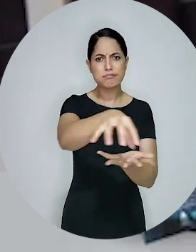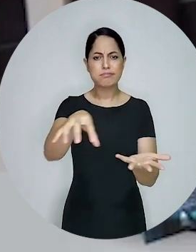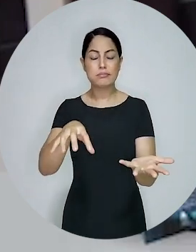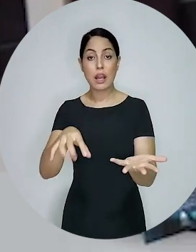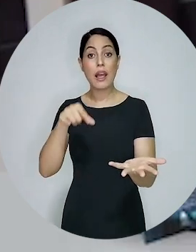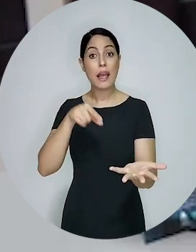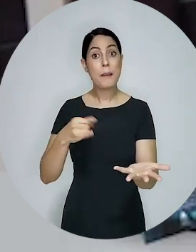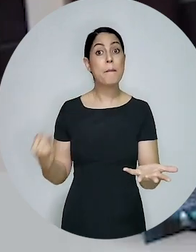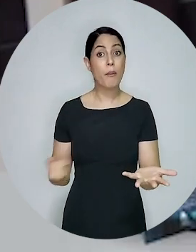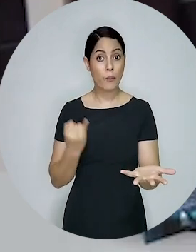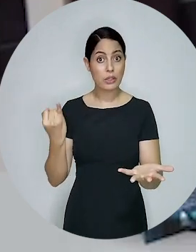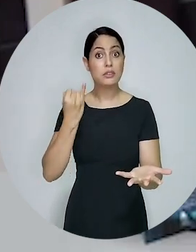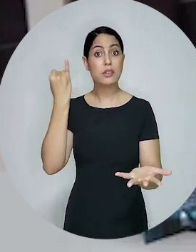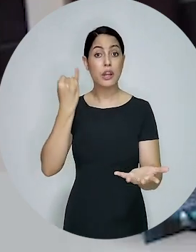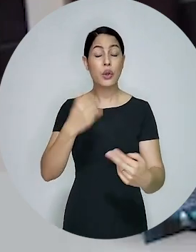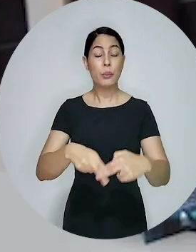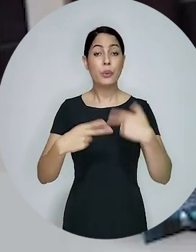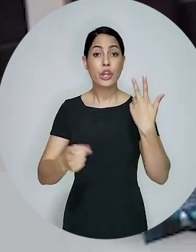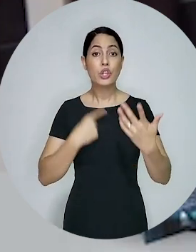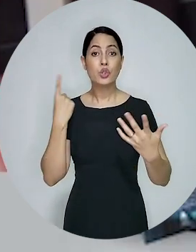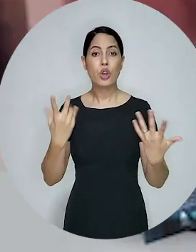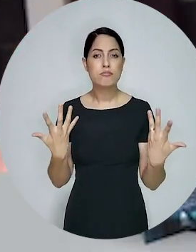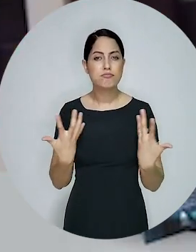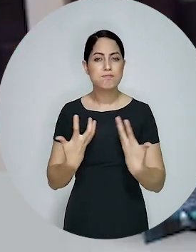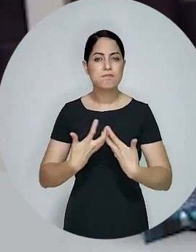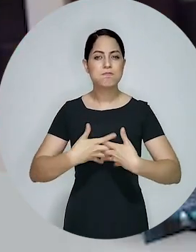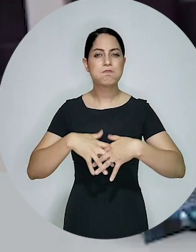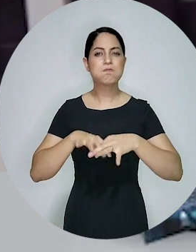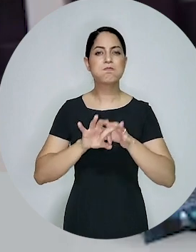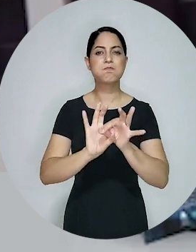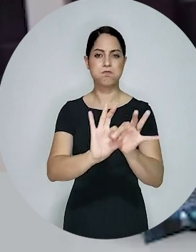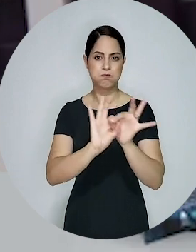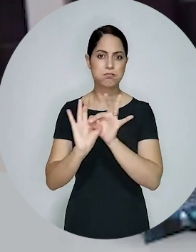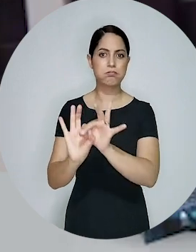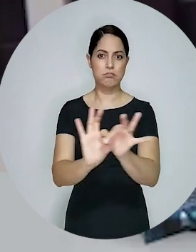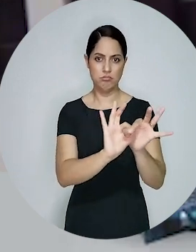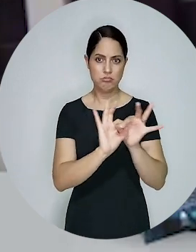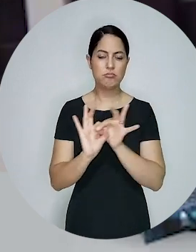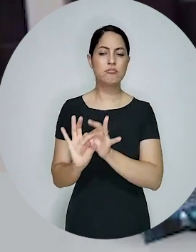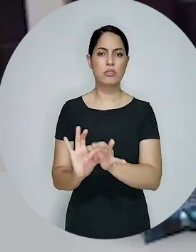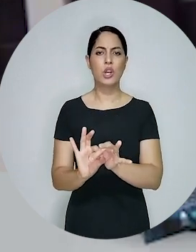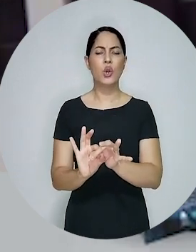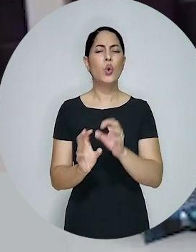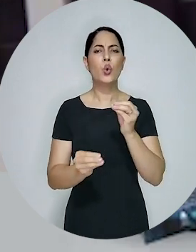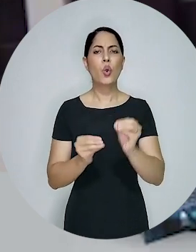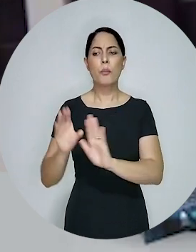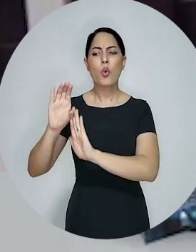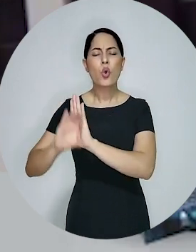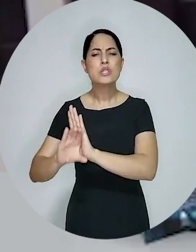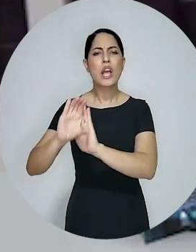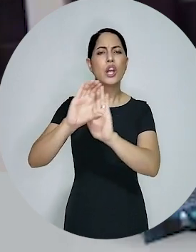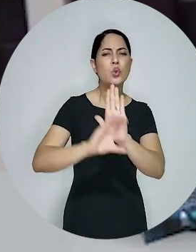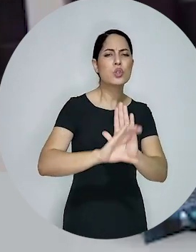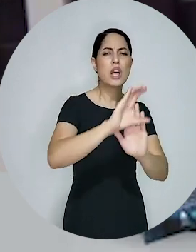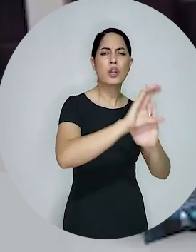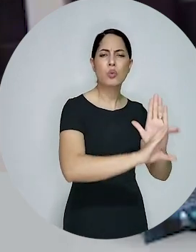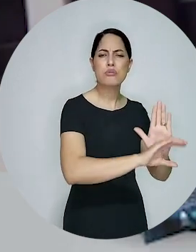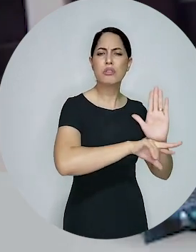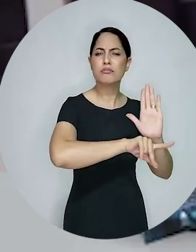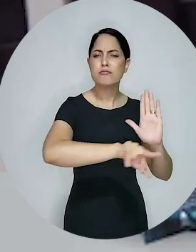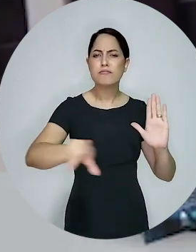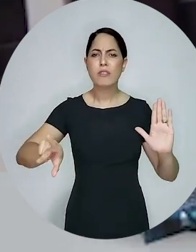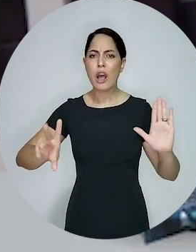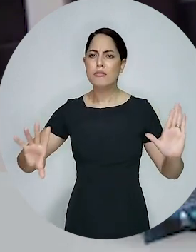fundamental porque ela nos permite, não é, comungar, né? Essa comunhão de